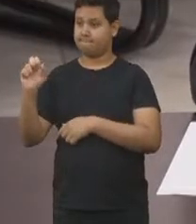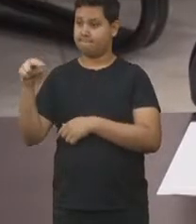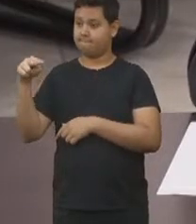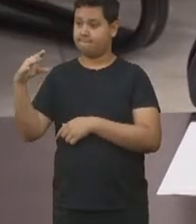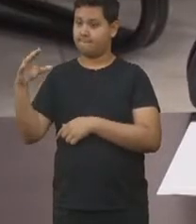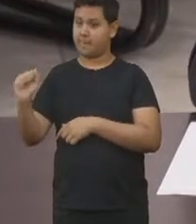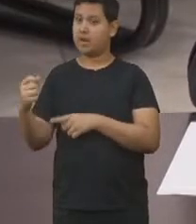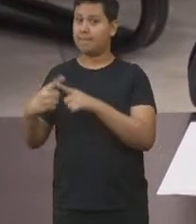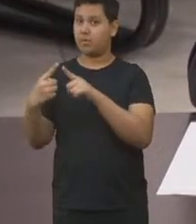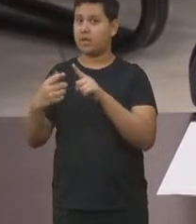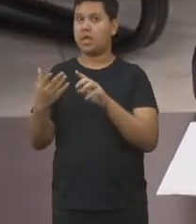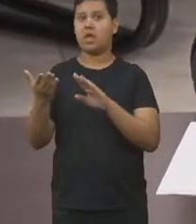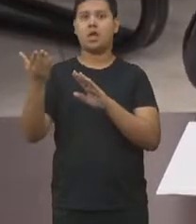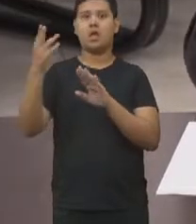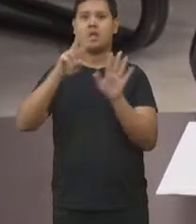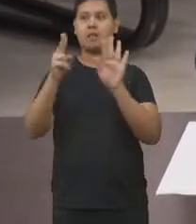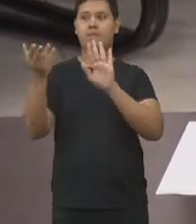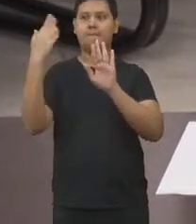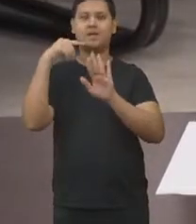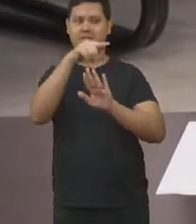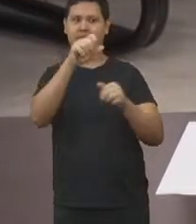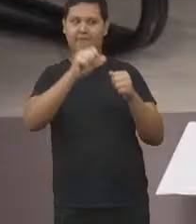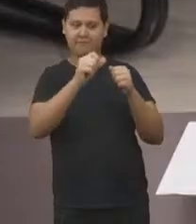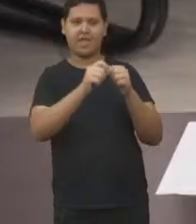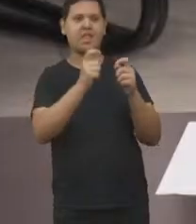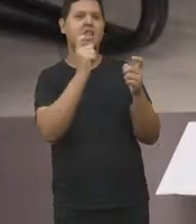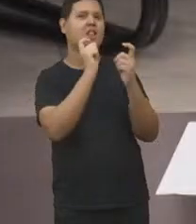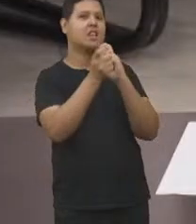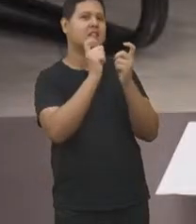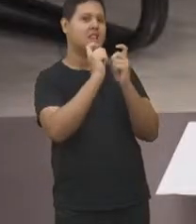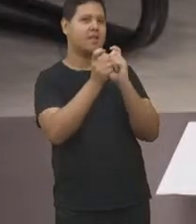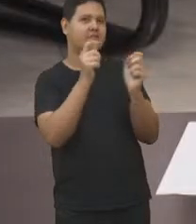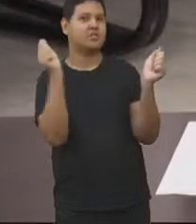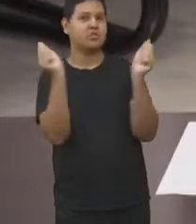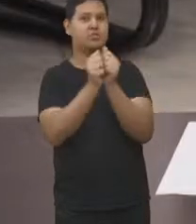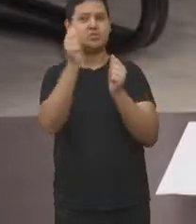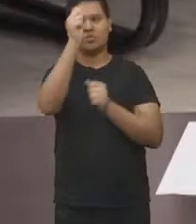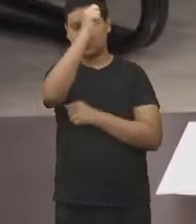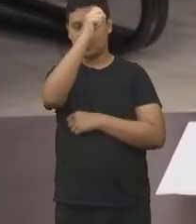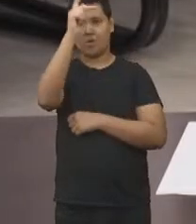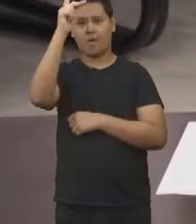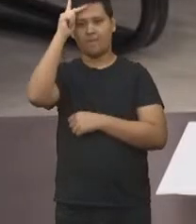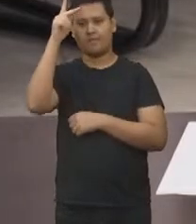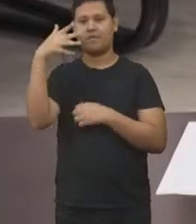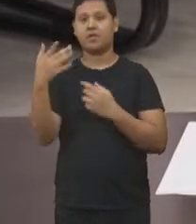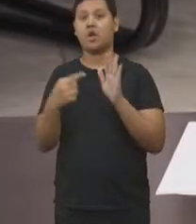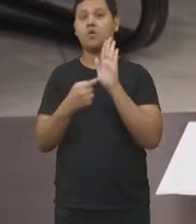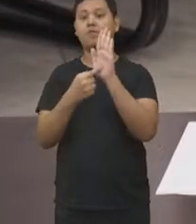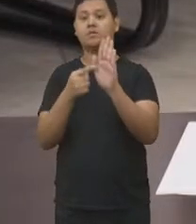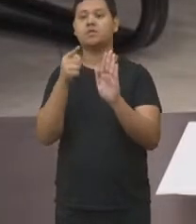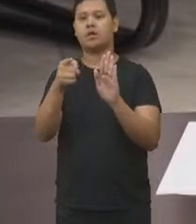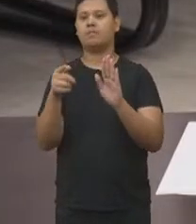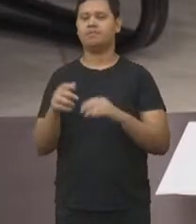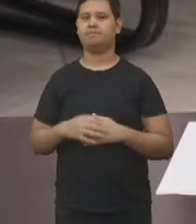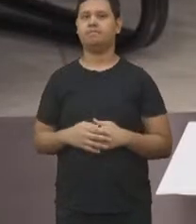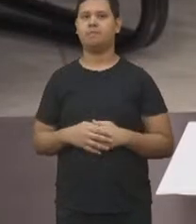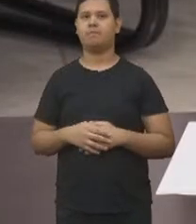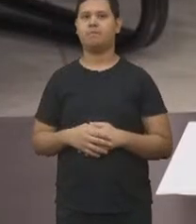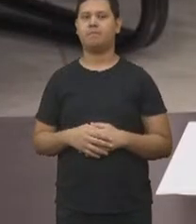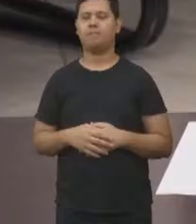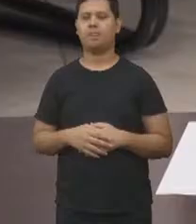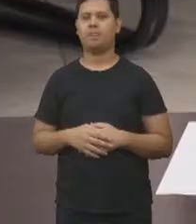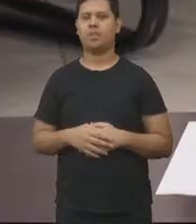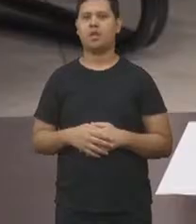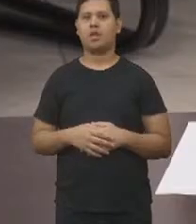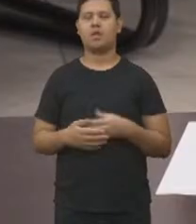prefeito Celso. Vou colocar para você aqui que você vai conseguir ouvir. Ele sabe que a gente deu o máximo possível, sabe